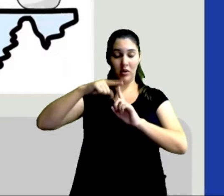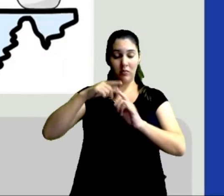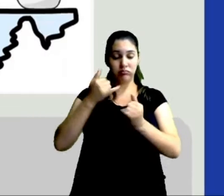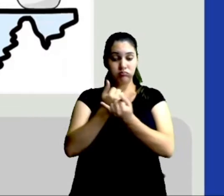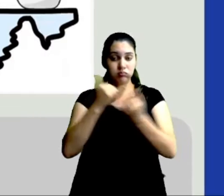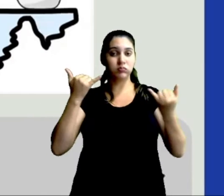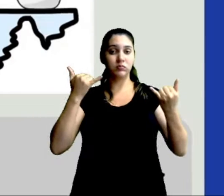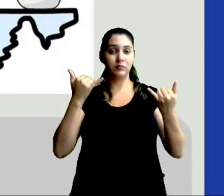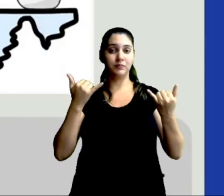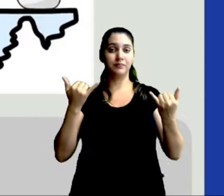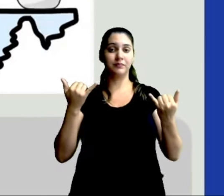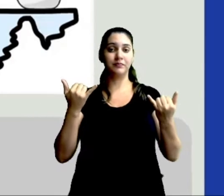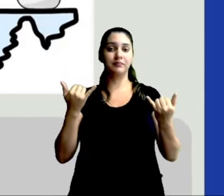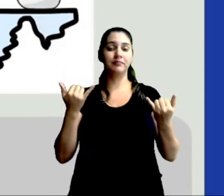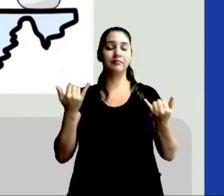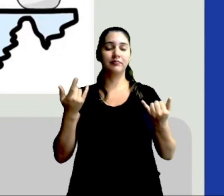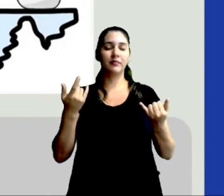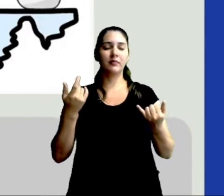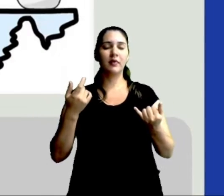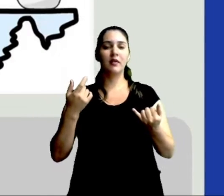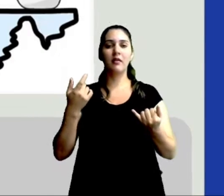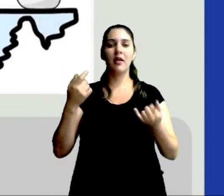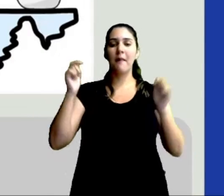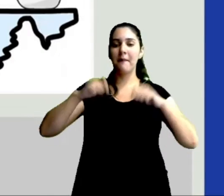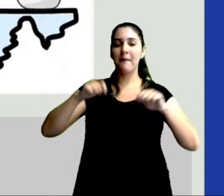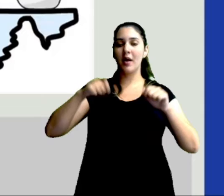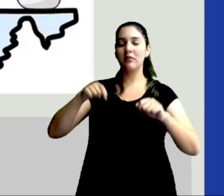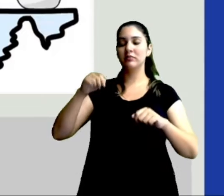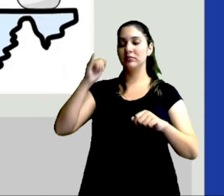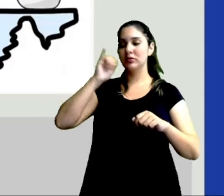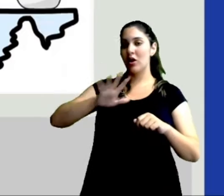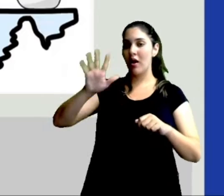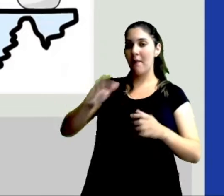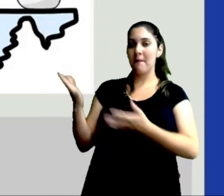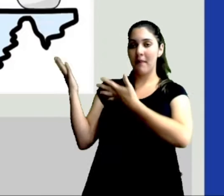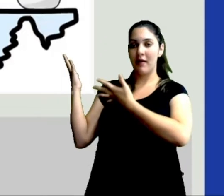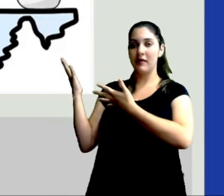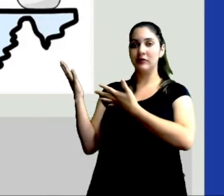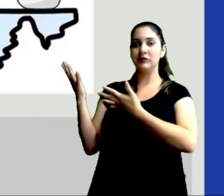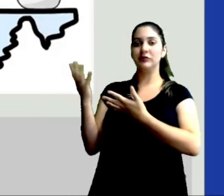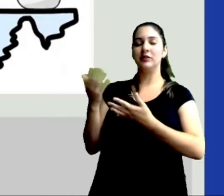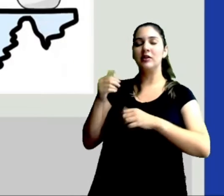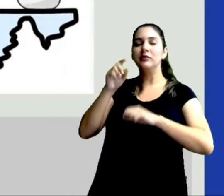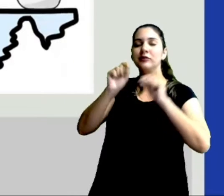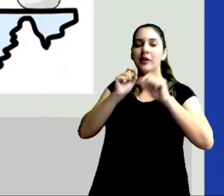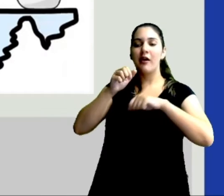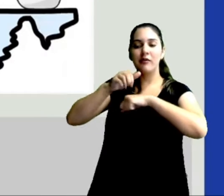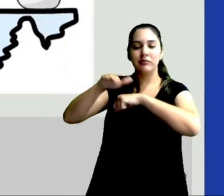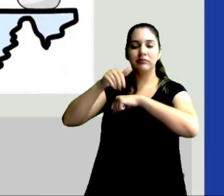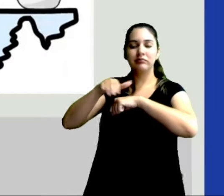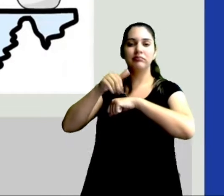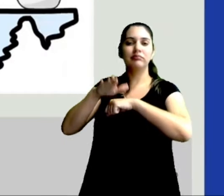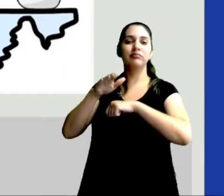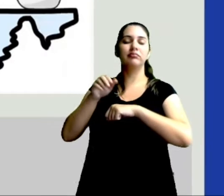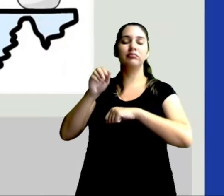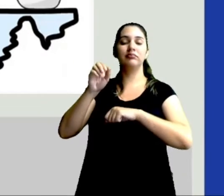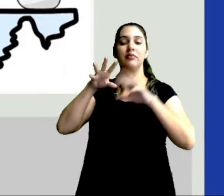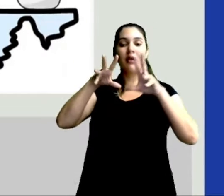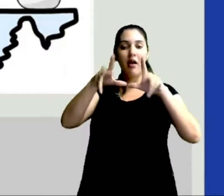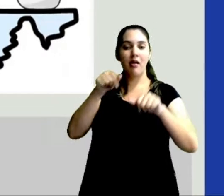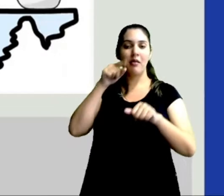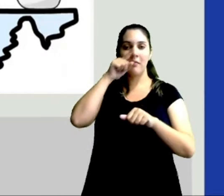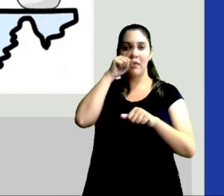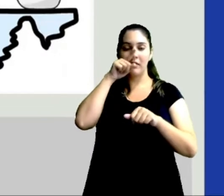energia, que serviu justamente como uma imagem aí, ela ilustra, para se afugentar de animais selvagens,